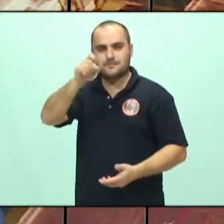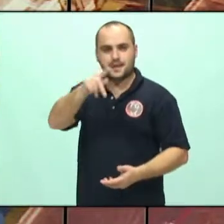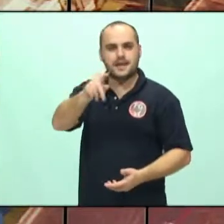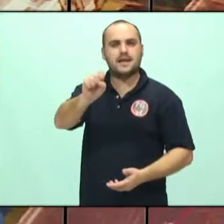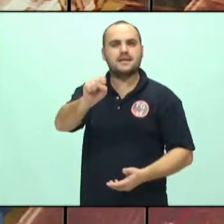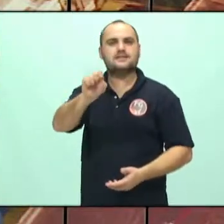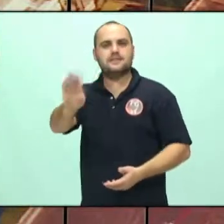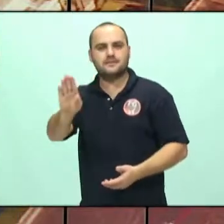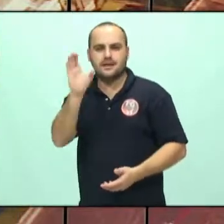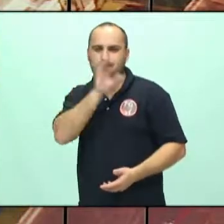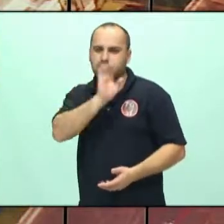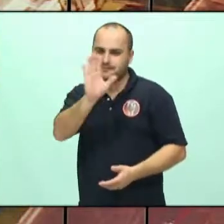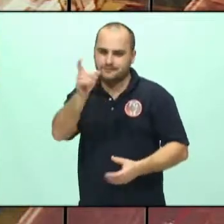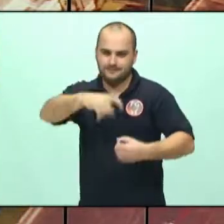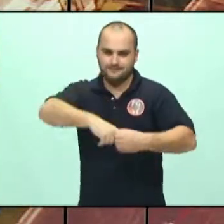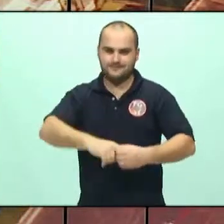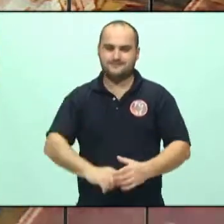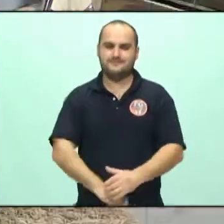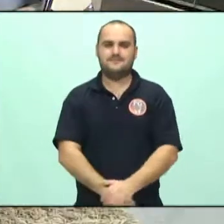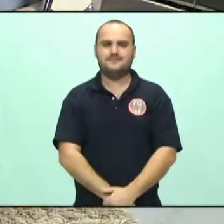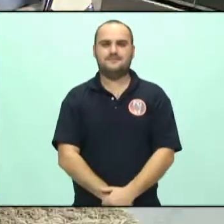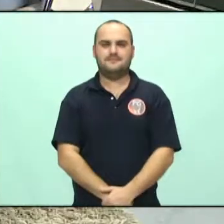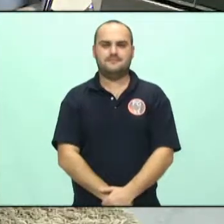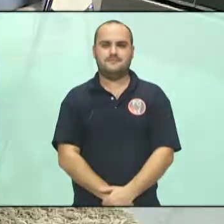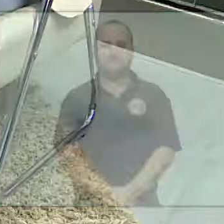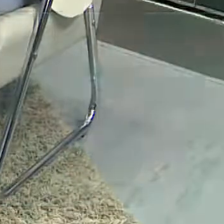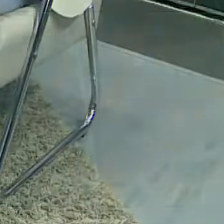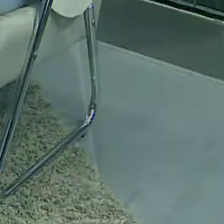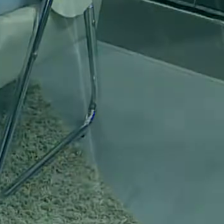PSB. Um minuto só, a gente já volta.